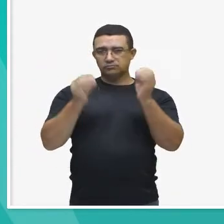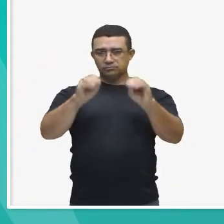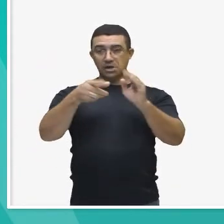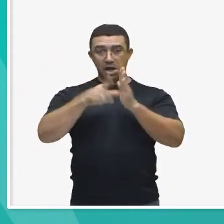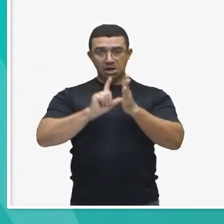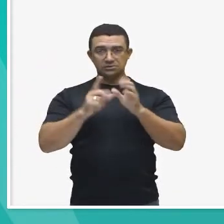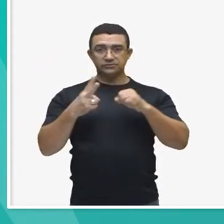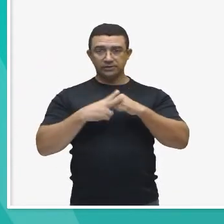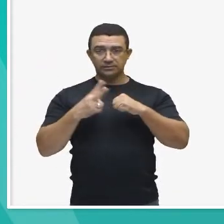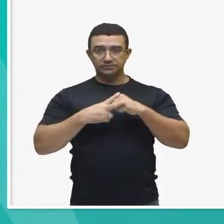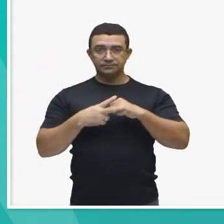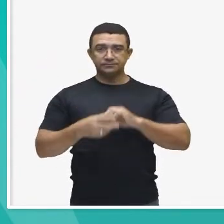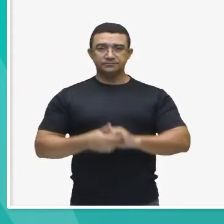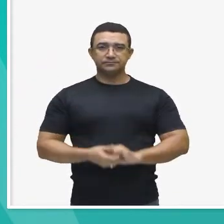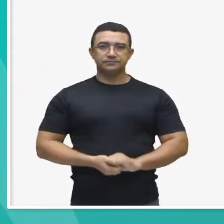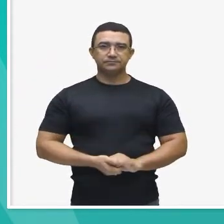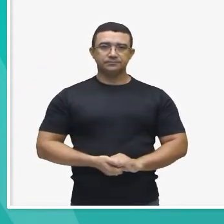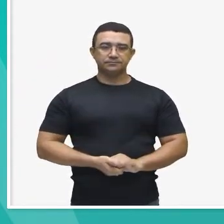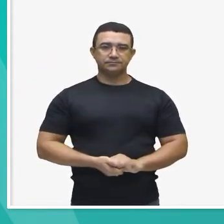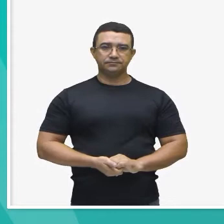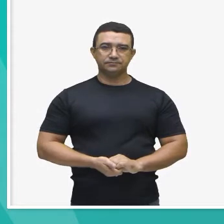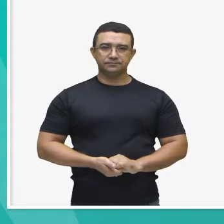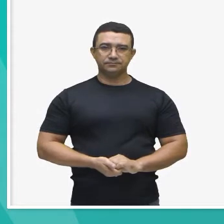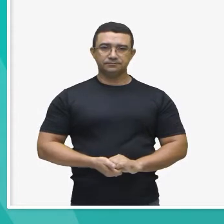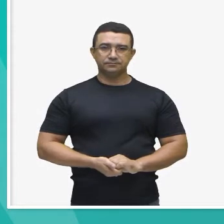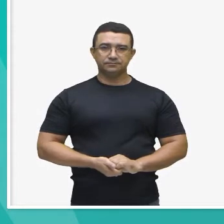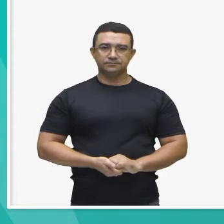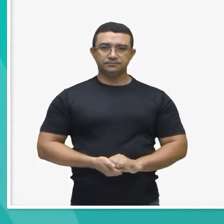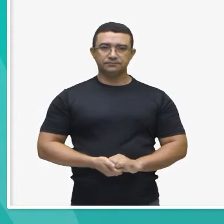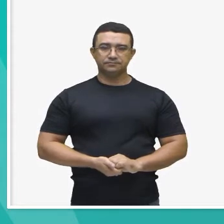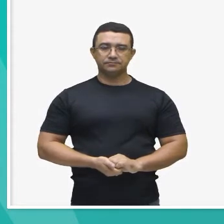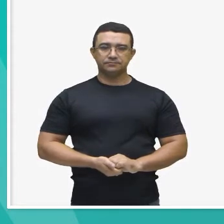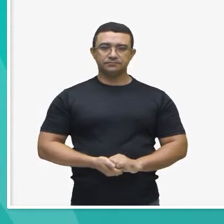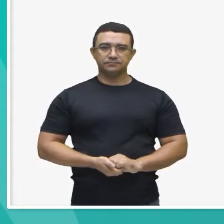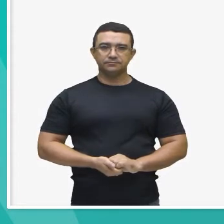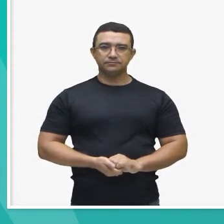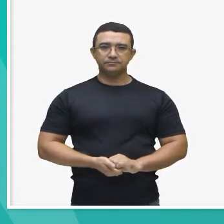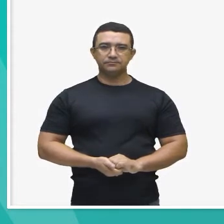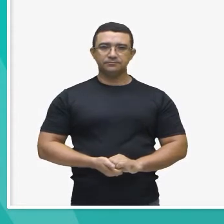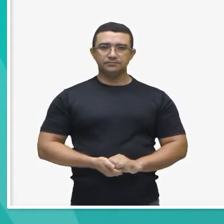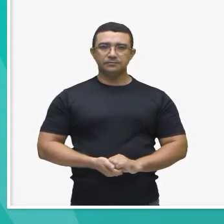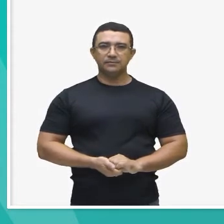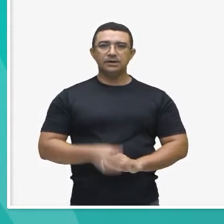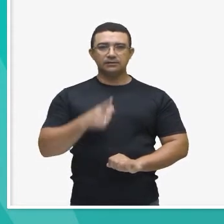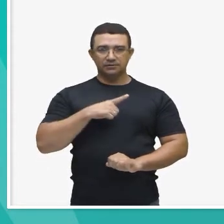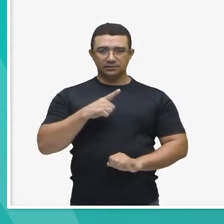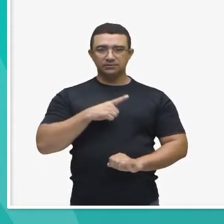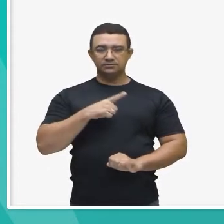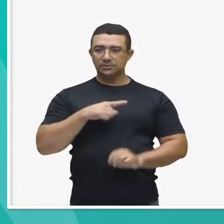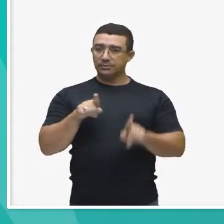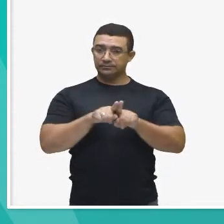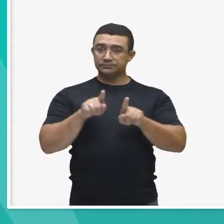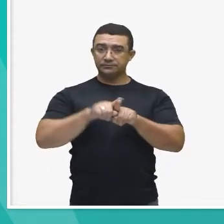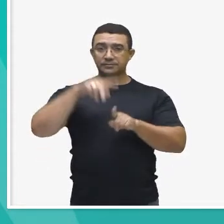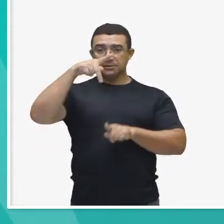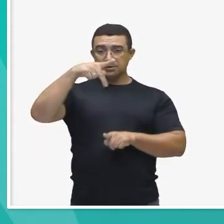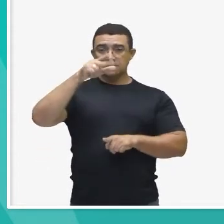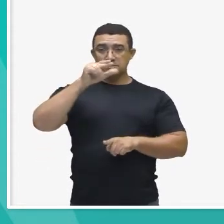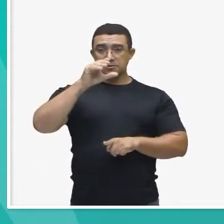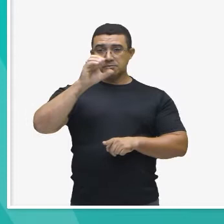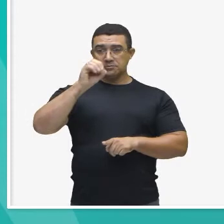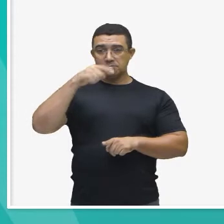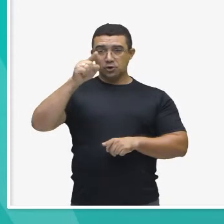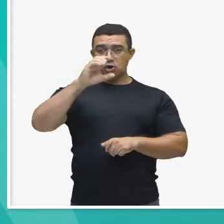né? Quando se trata de comida, ele é um expert. Então, nós temos aí uma próclise,